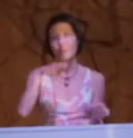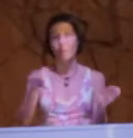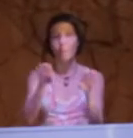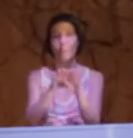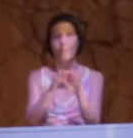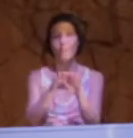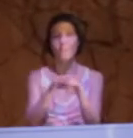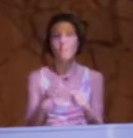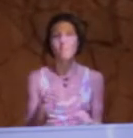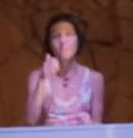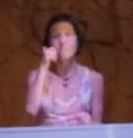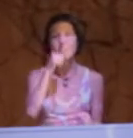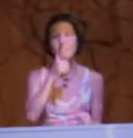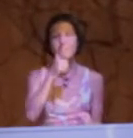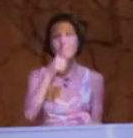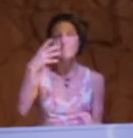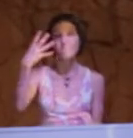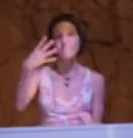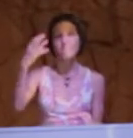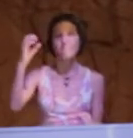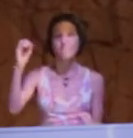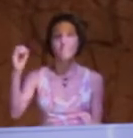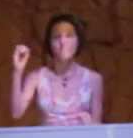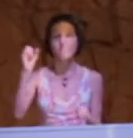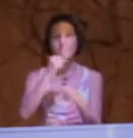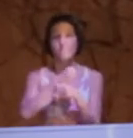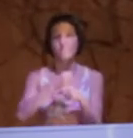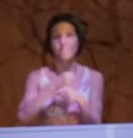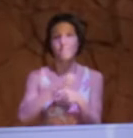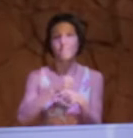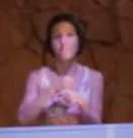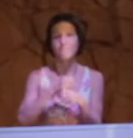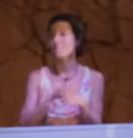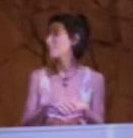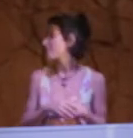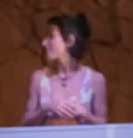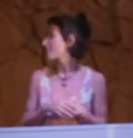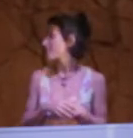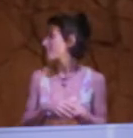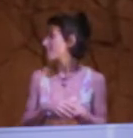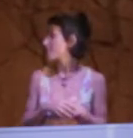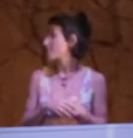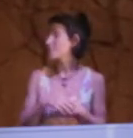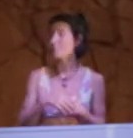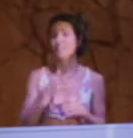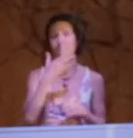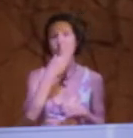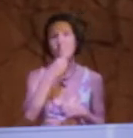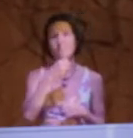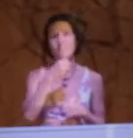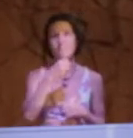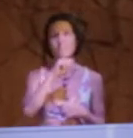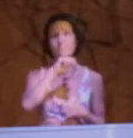ela casou com 18 anos, se eu não me engano. Minha mãe casou com 18 anos, meu pai já era mais velho